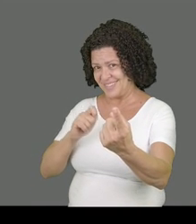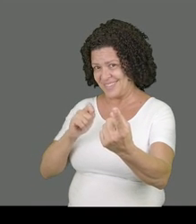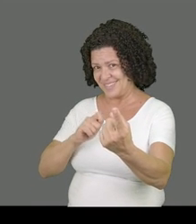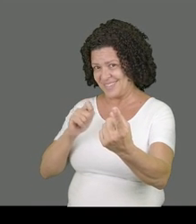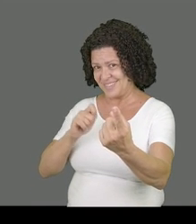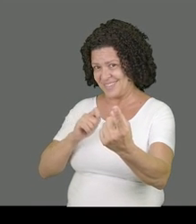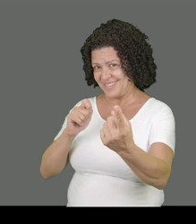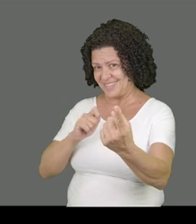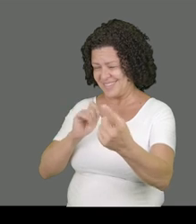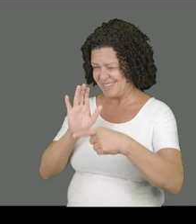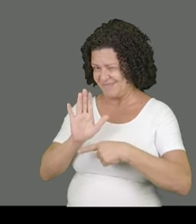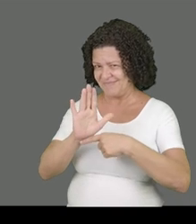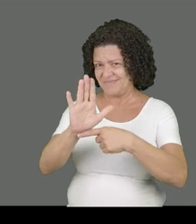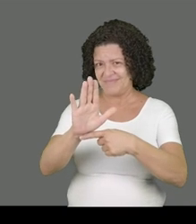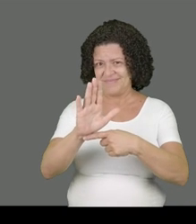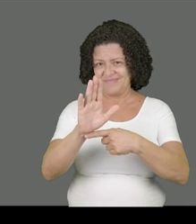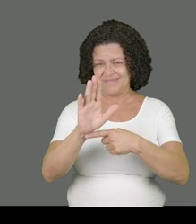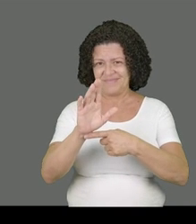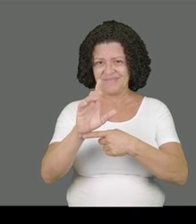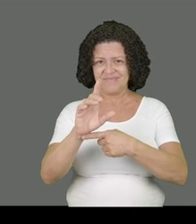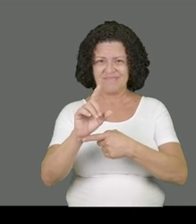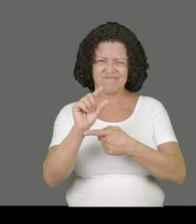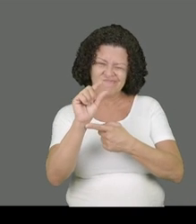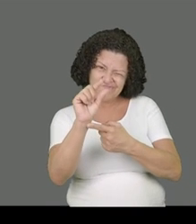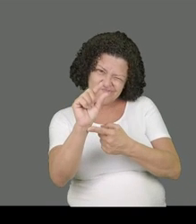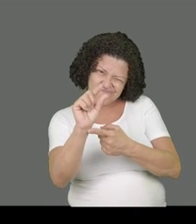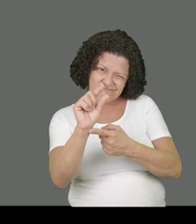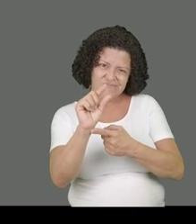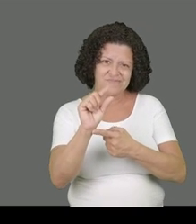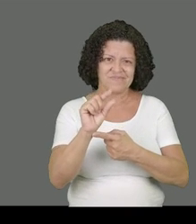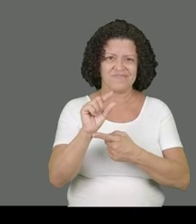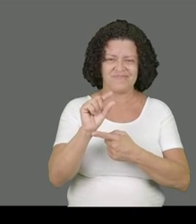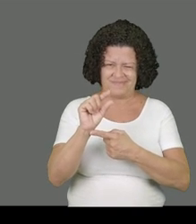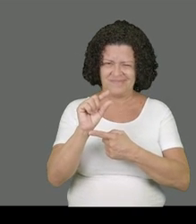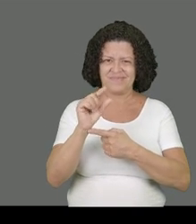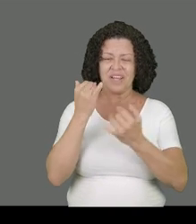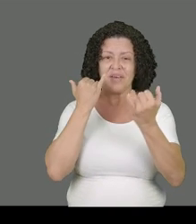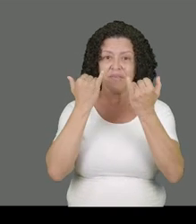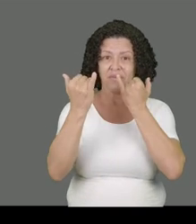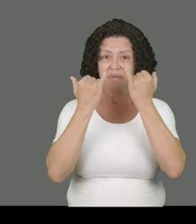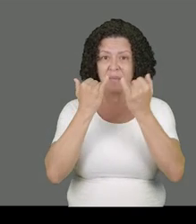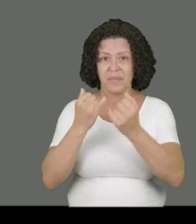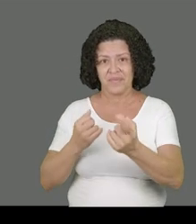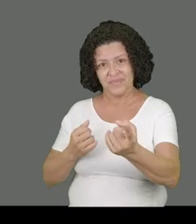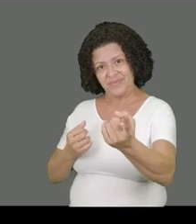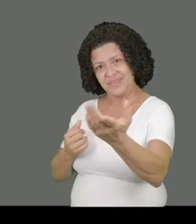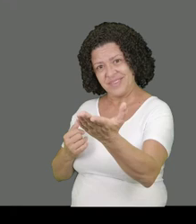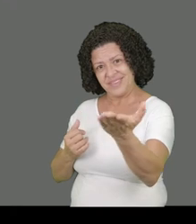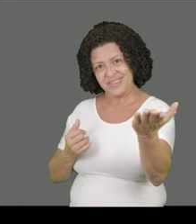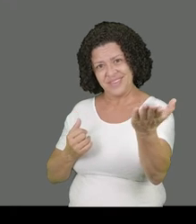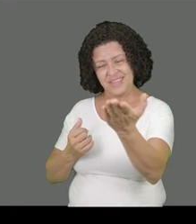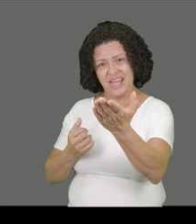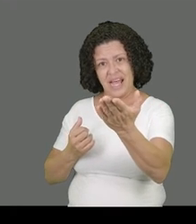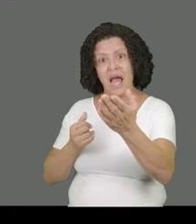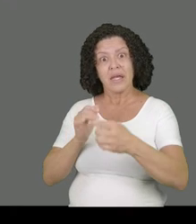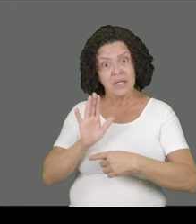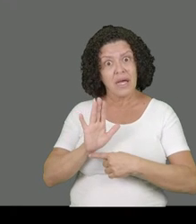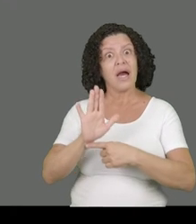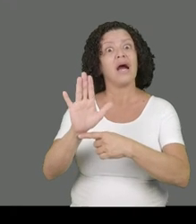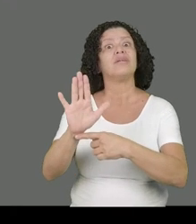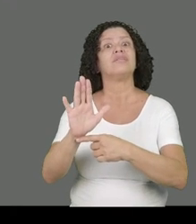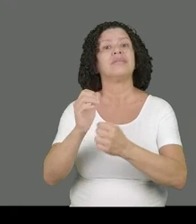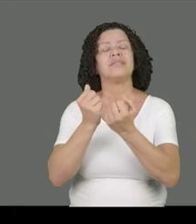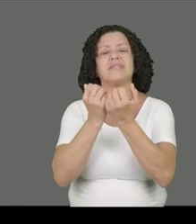de alguma forma, ajudado, nem que seja um pouquinho, a levar uma informação a vocês